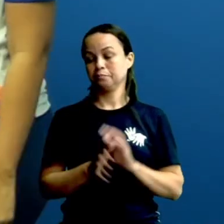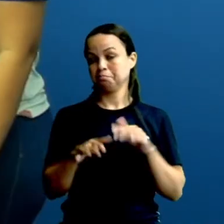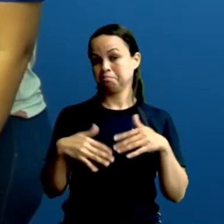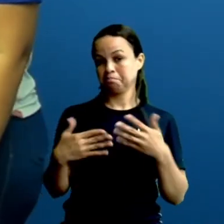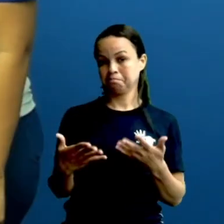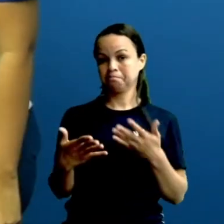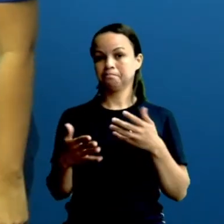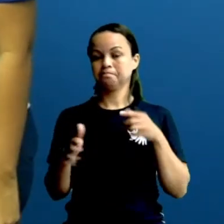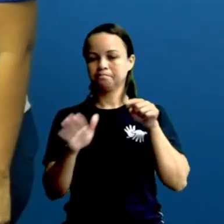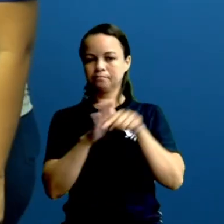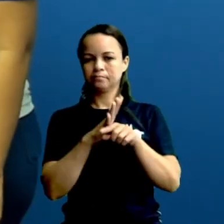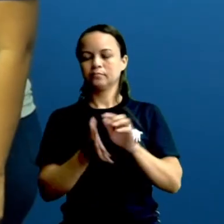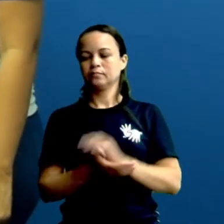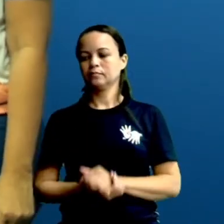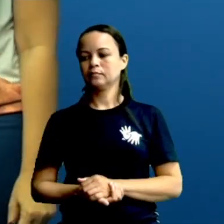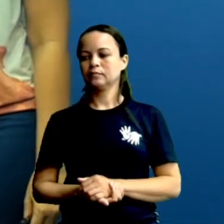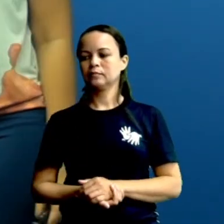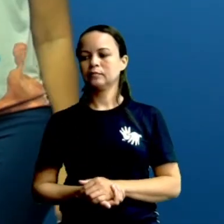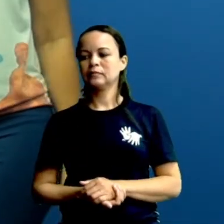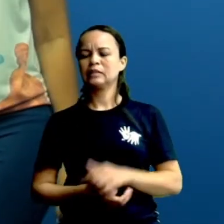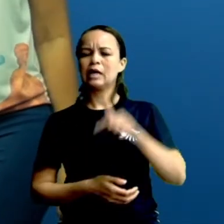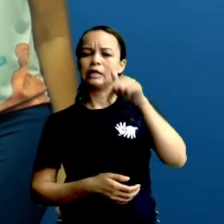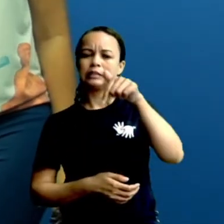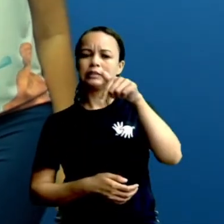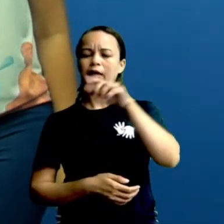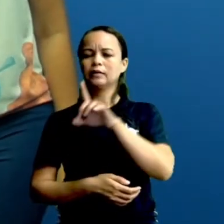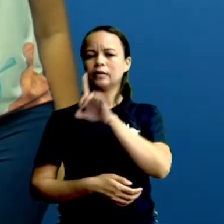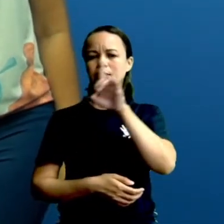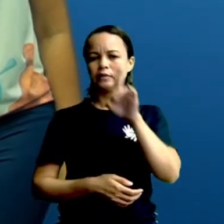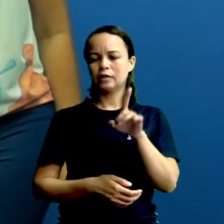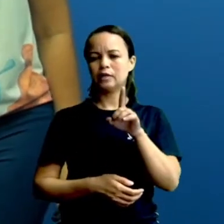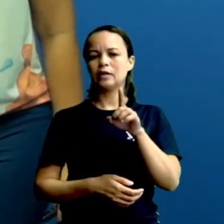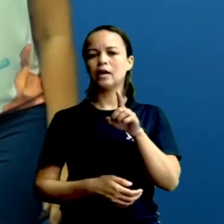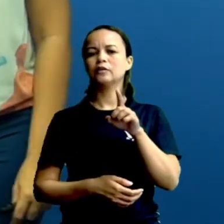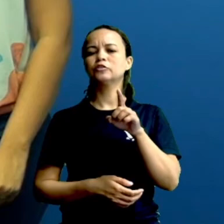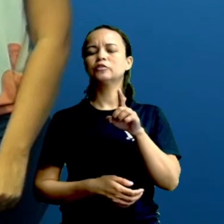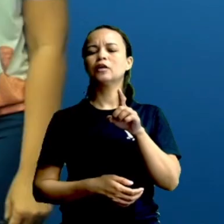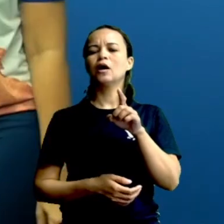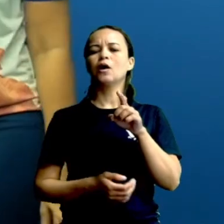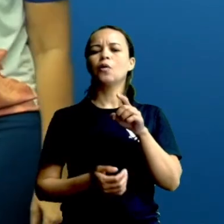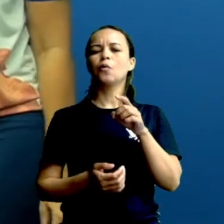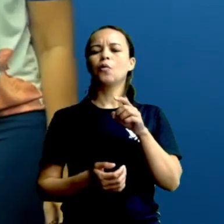pergunta? Em 7 dias, quantas bananas comerá?